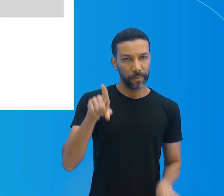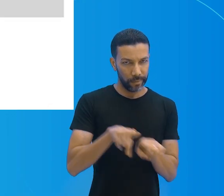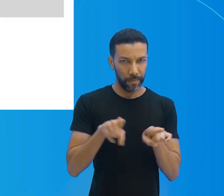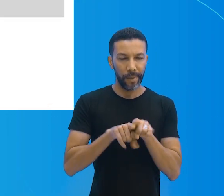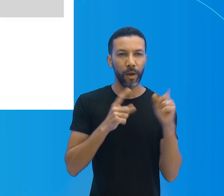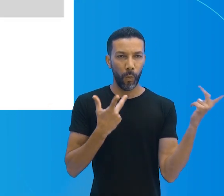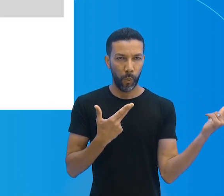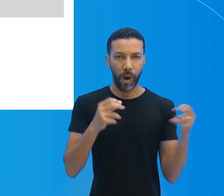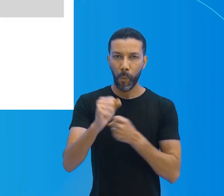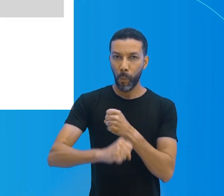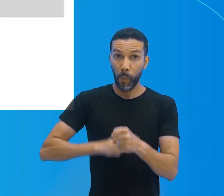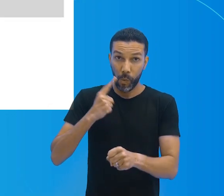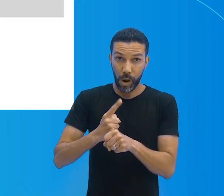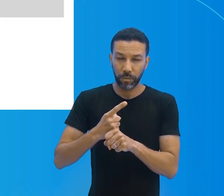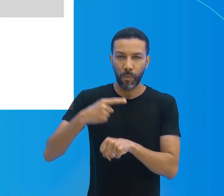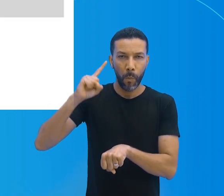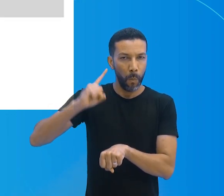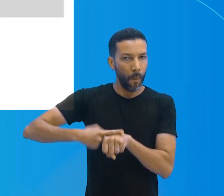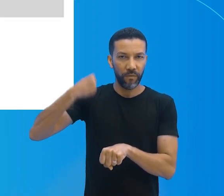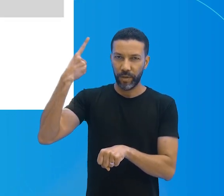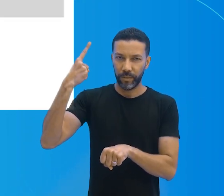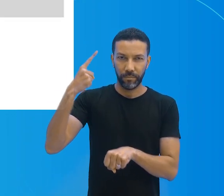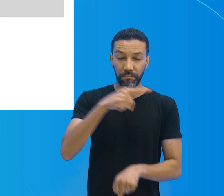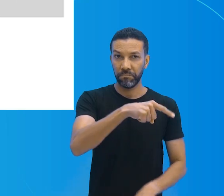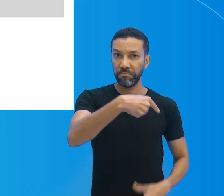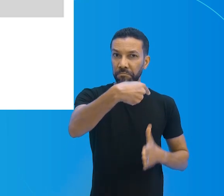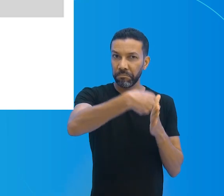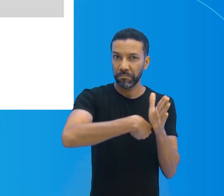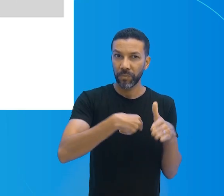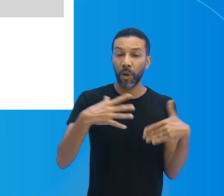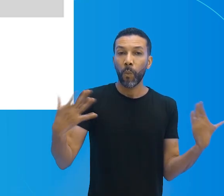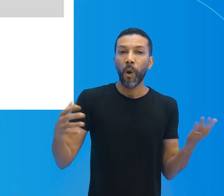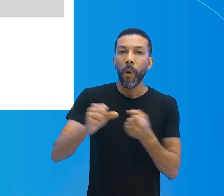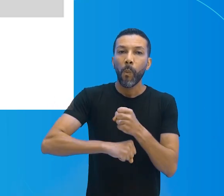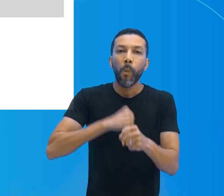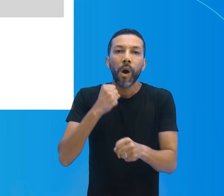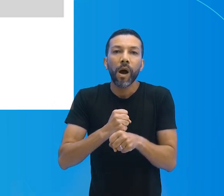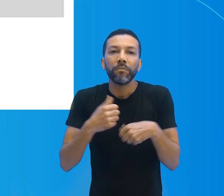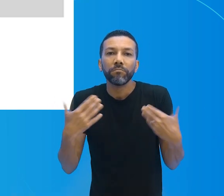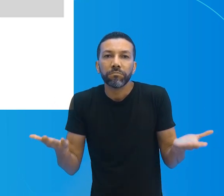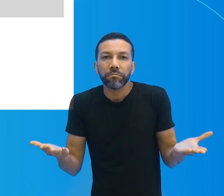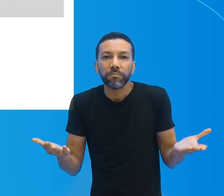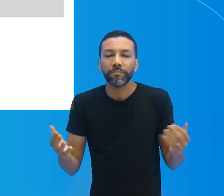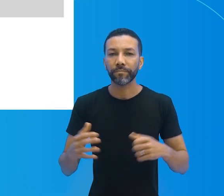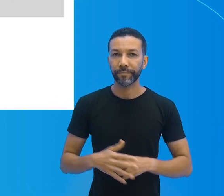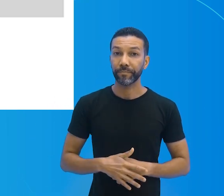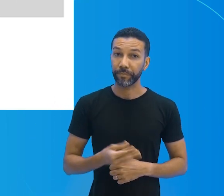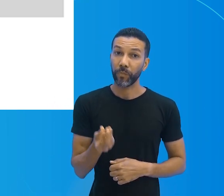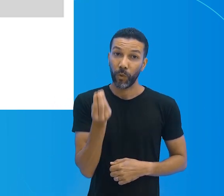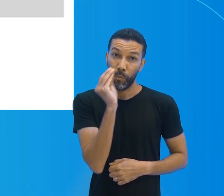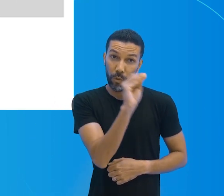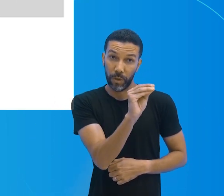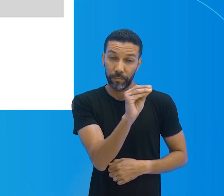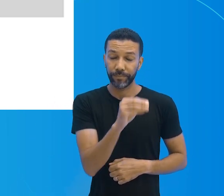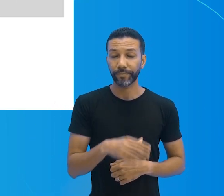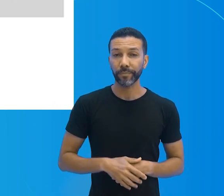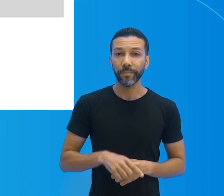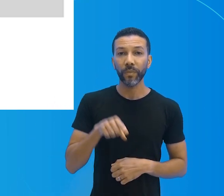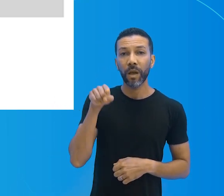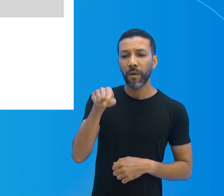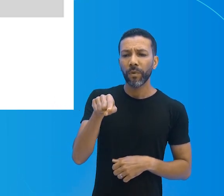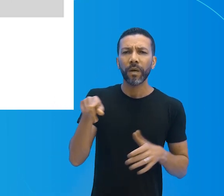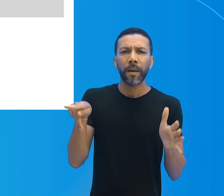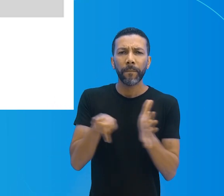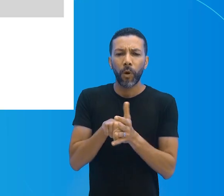por ano, então o sistema vai solicitar essa informação de que ano é esse plano, né? E que equipe